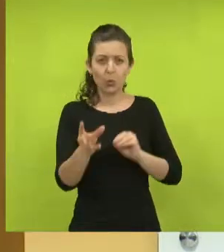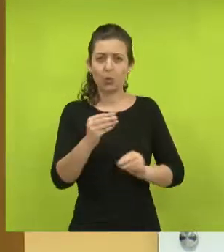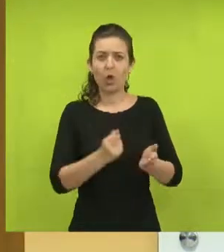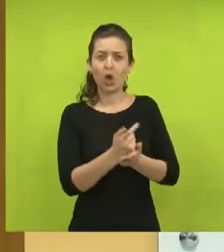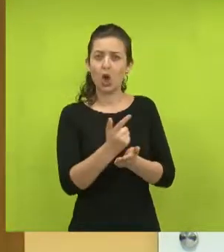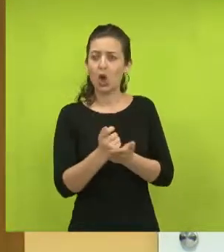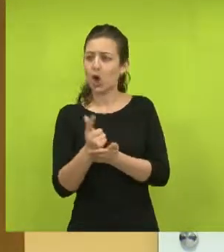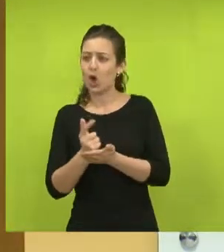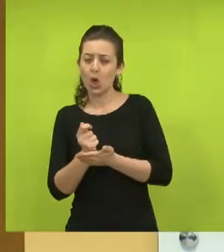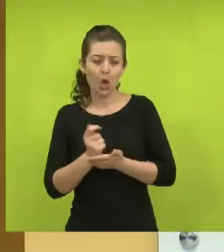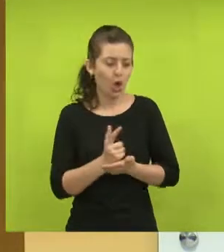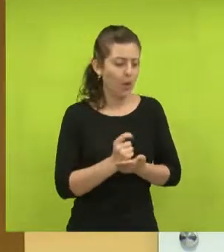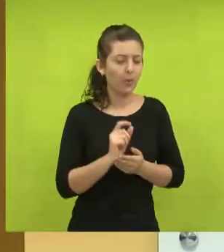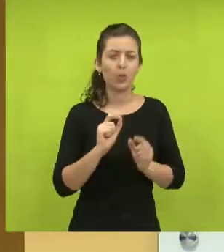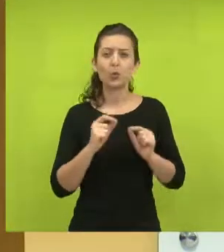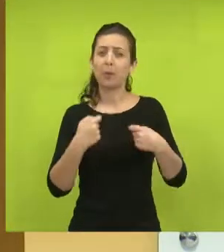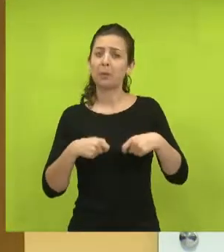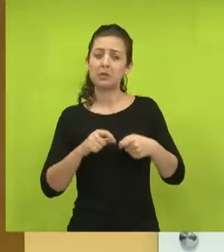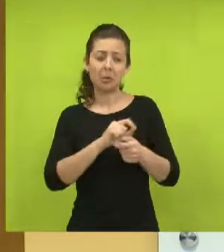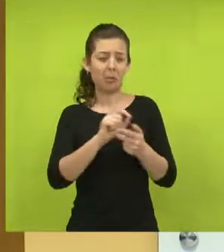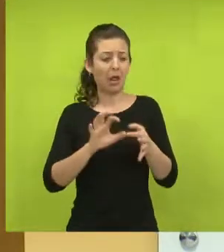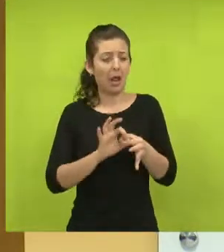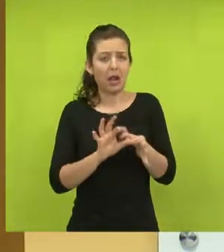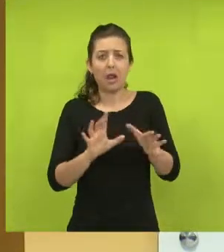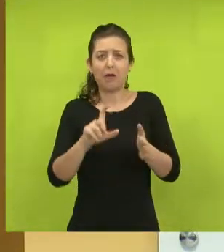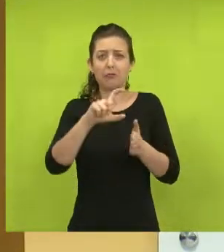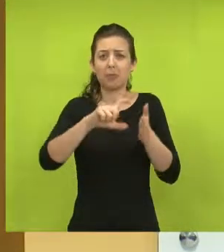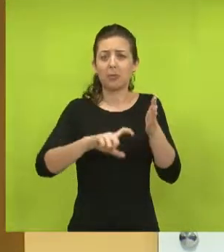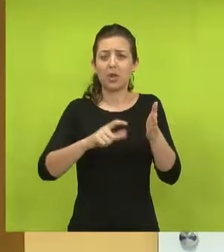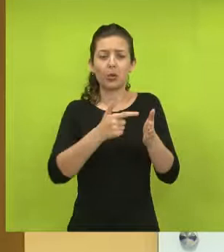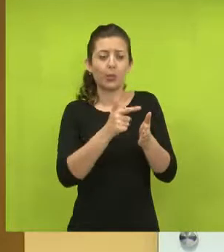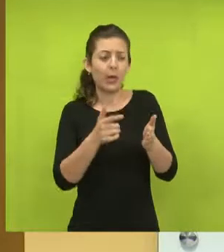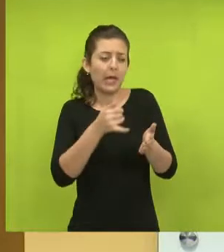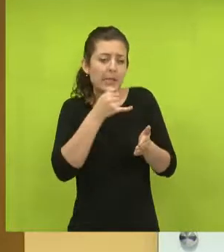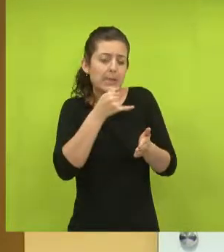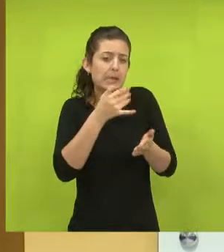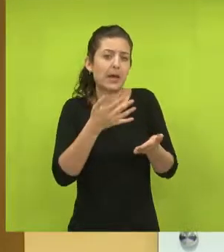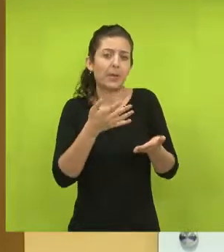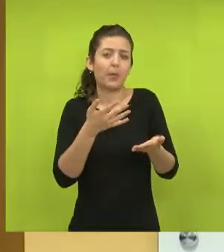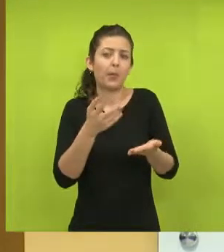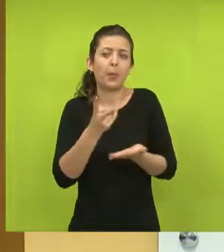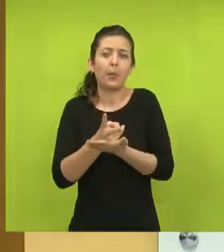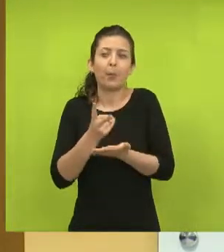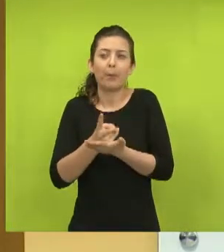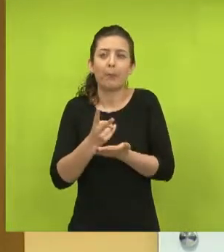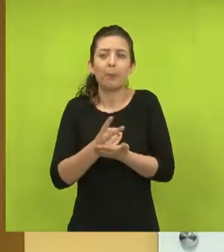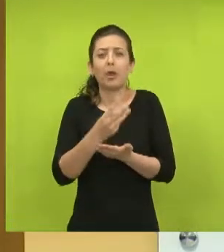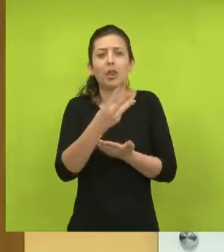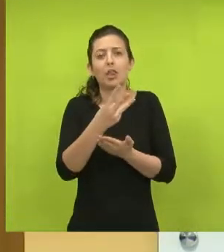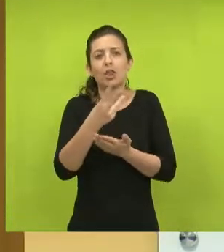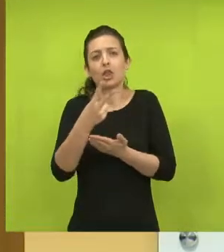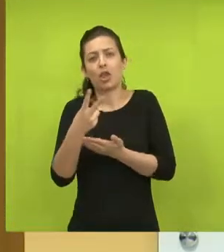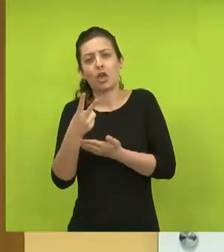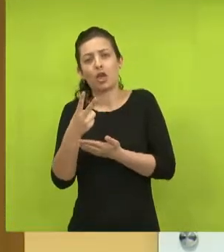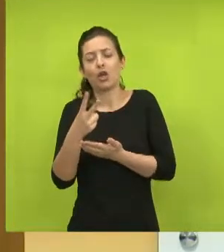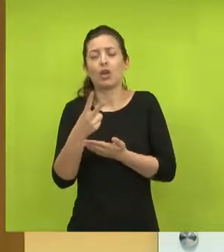precisar para a cesta. Então, a gente deixou livre para não ter que manter os